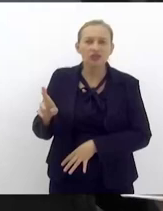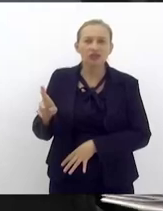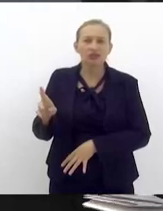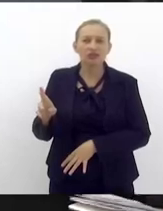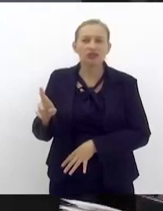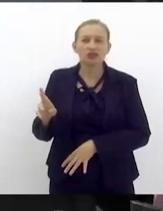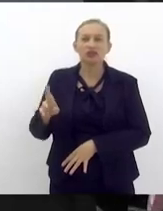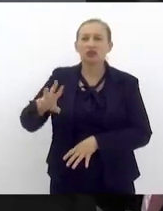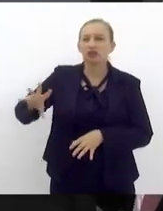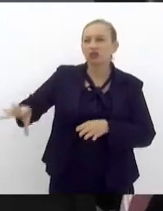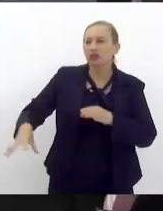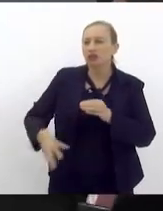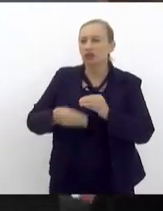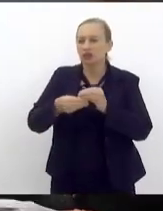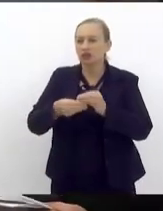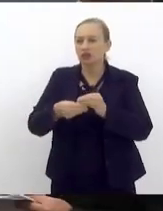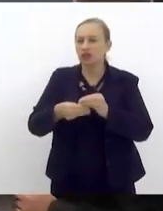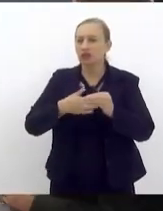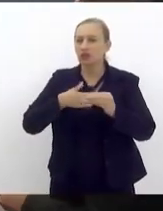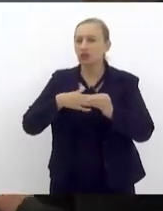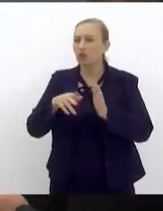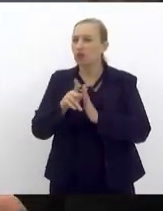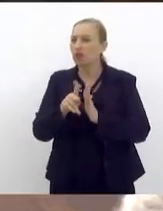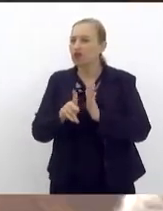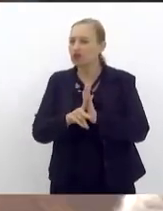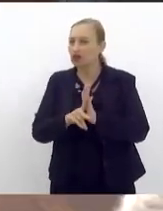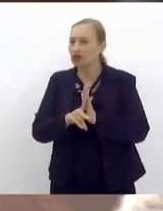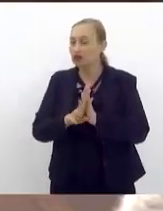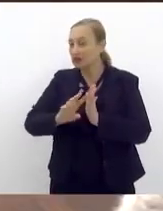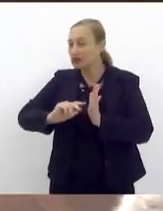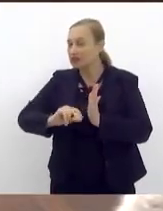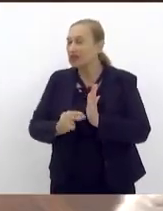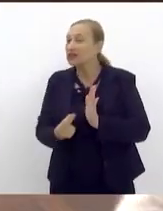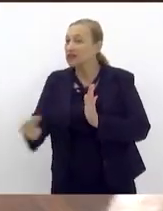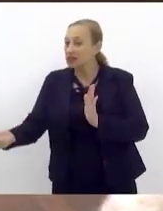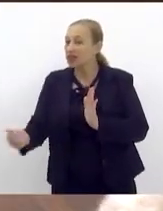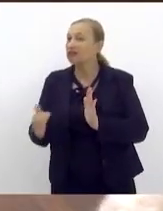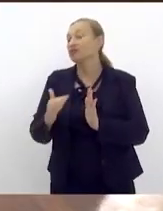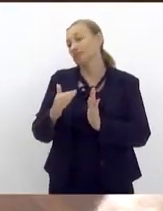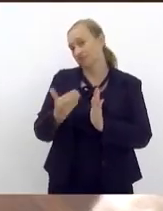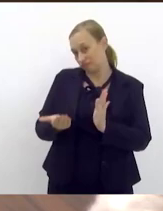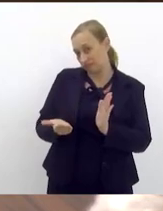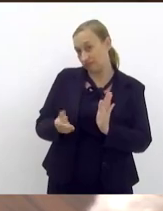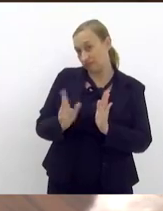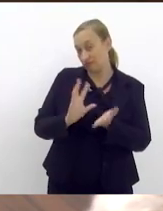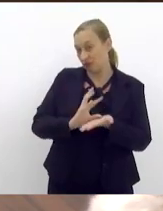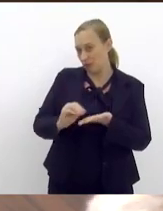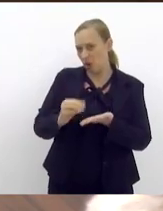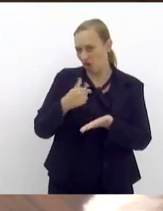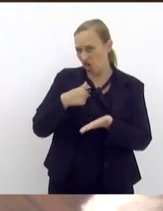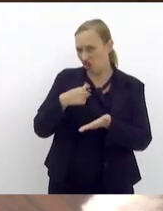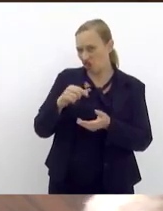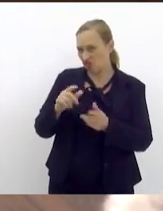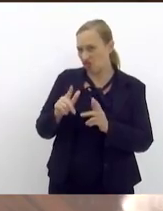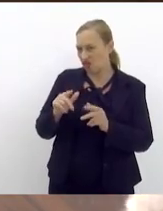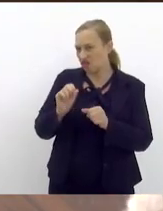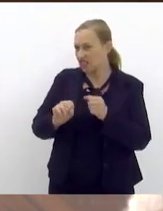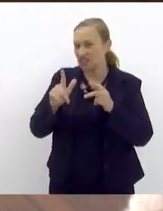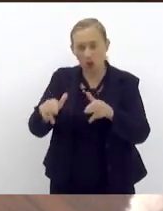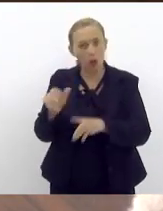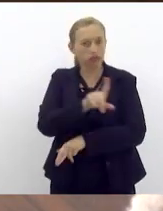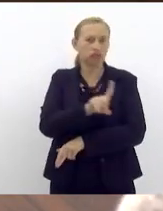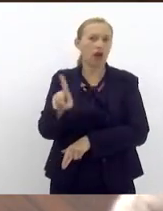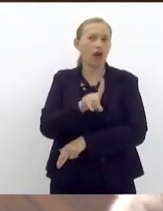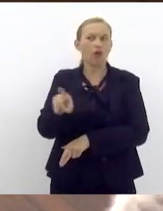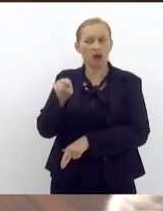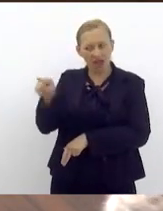de colocar emenda no meu projeto meu projeto sai de pauta quando ele faz emenda então eu não tô dando troco a ele não para ele poder entender